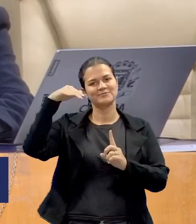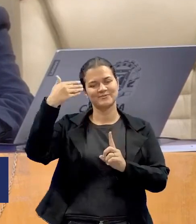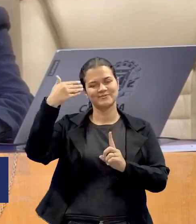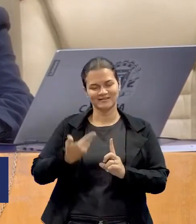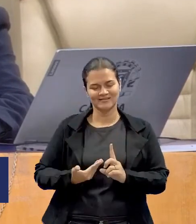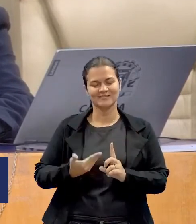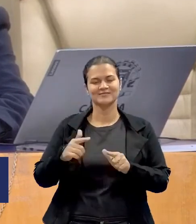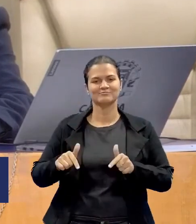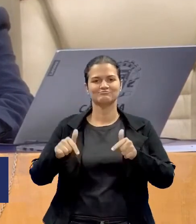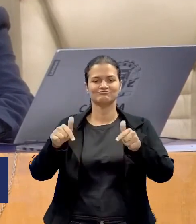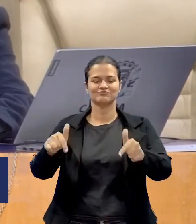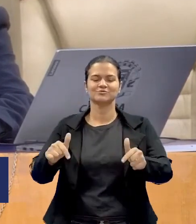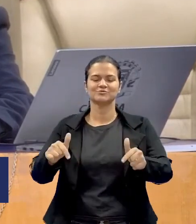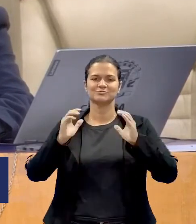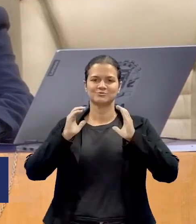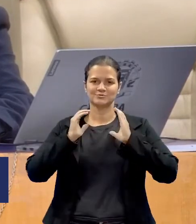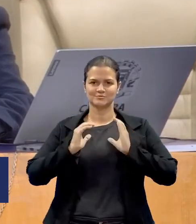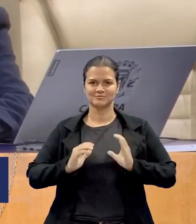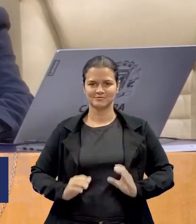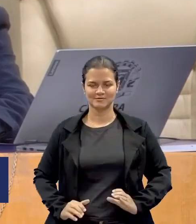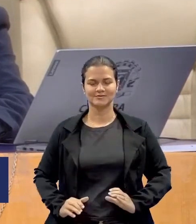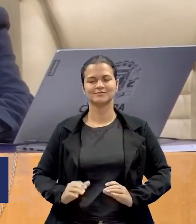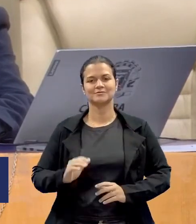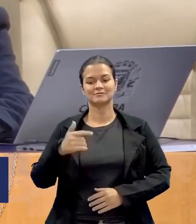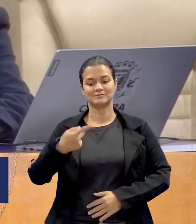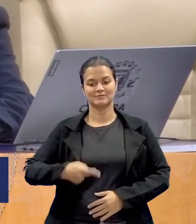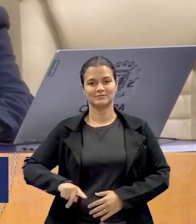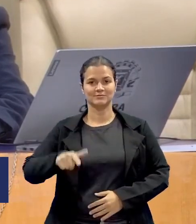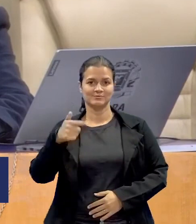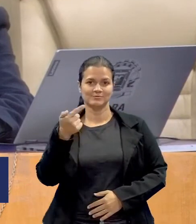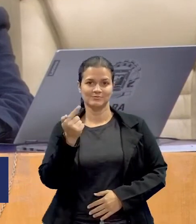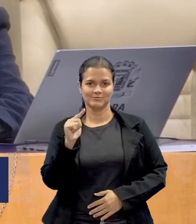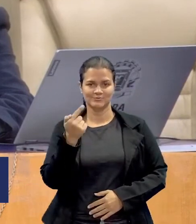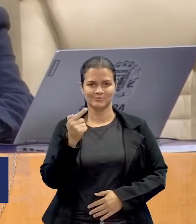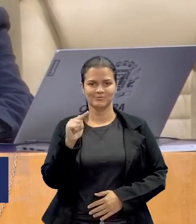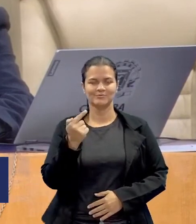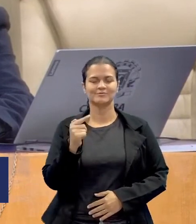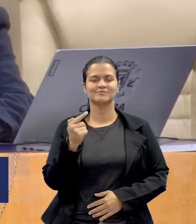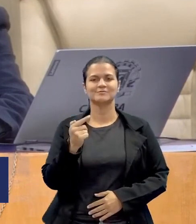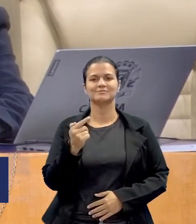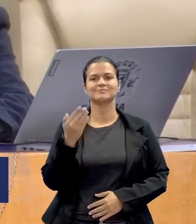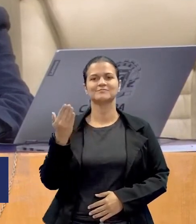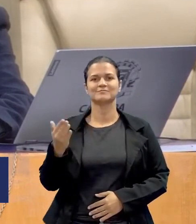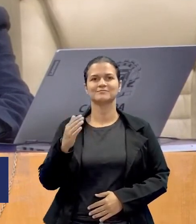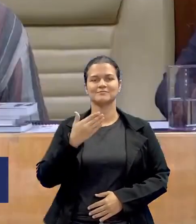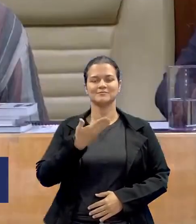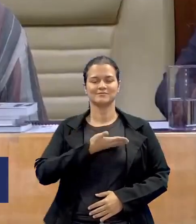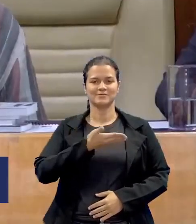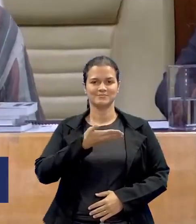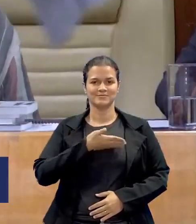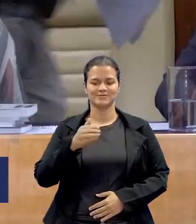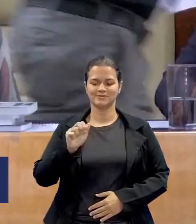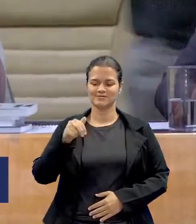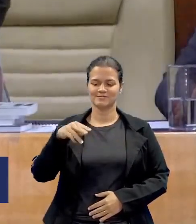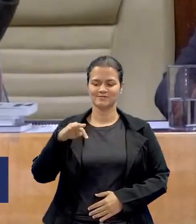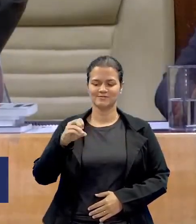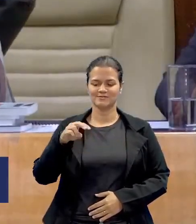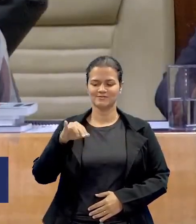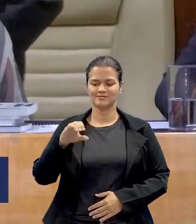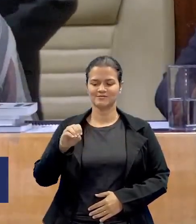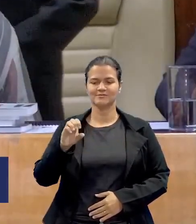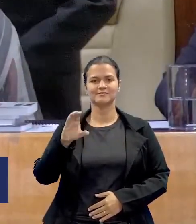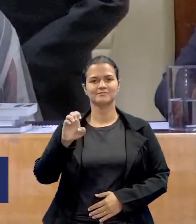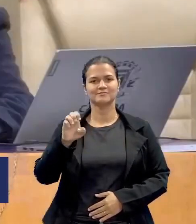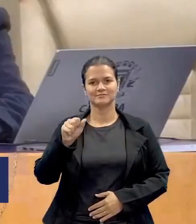outorga do título honorífico de cidadão ao goianiense, ao nosso companheiro Antônio César